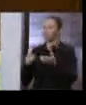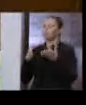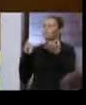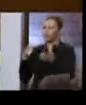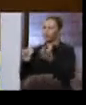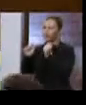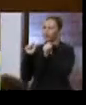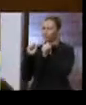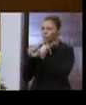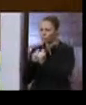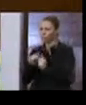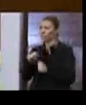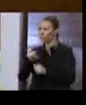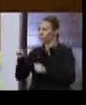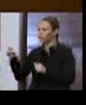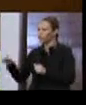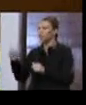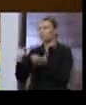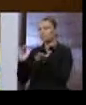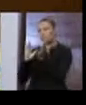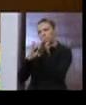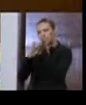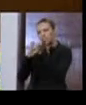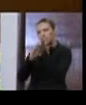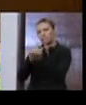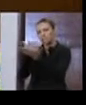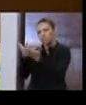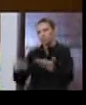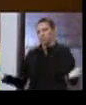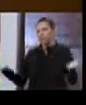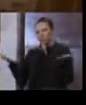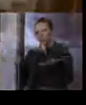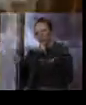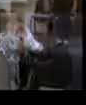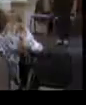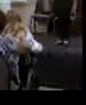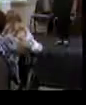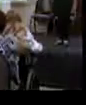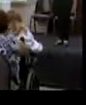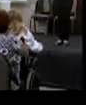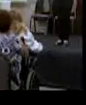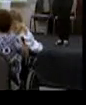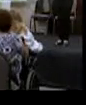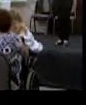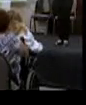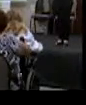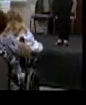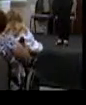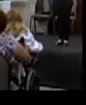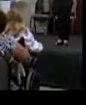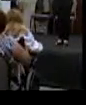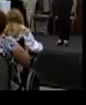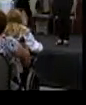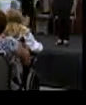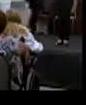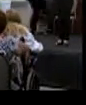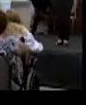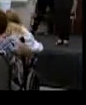com vocês e parabenizar pelo evento. Bom dia, muito obrigada.